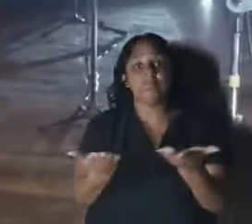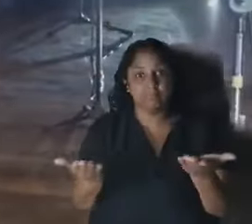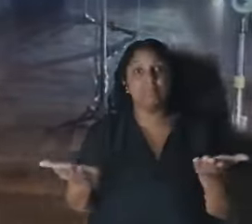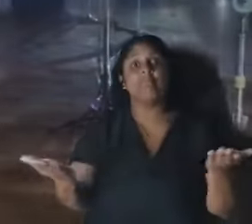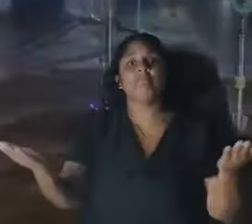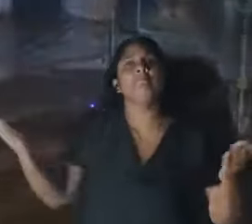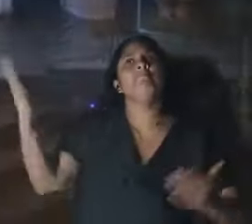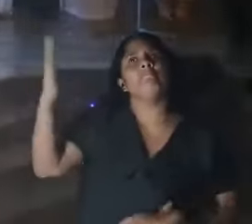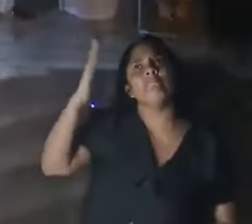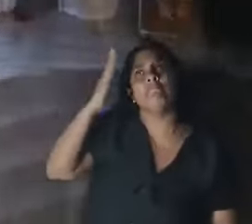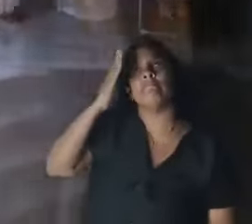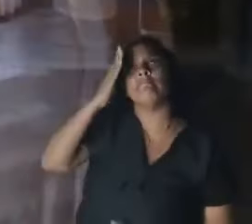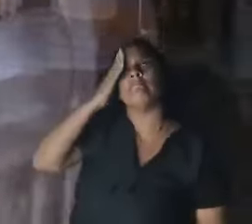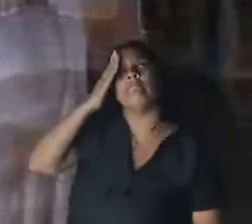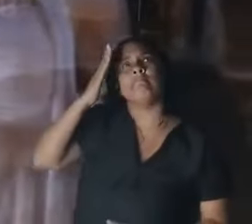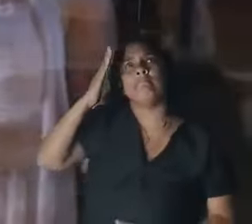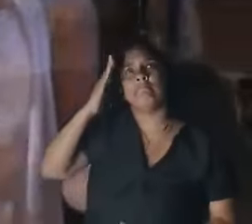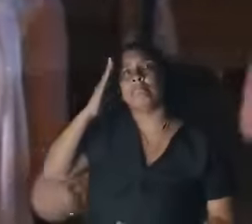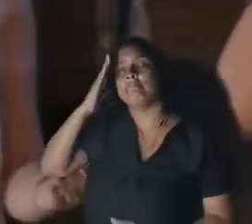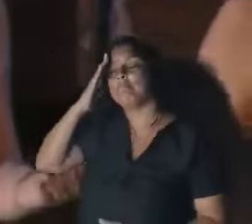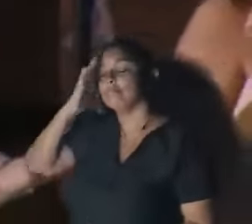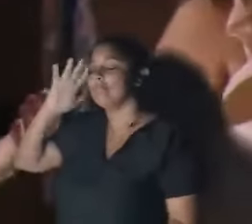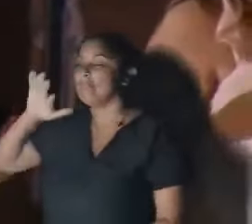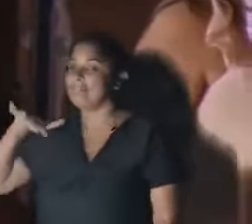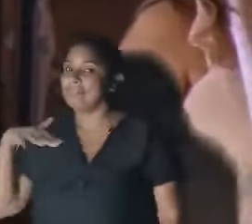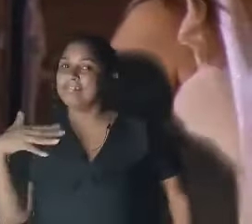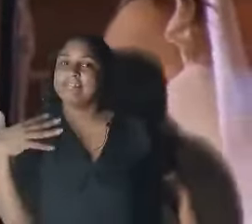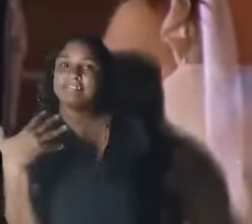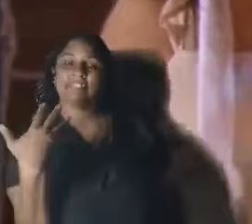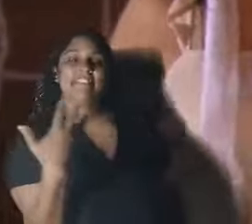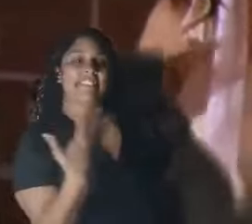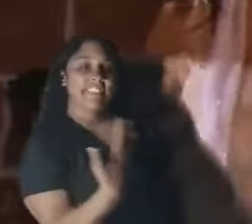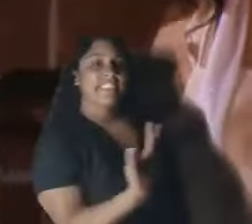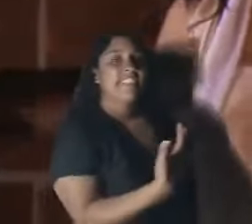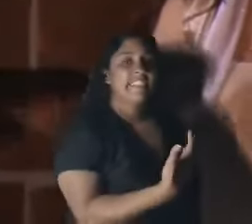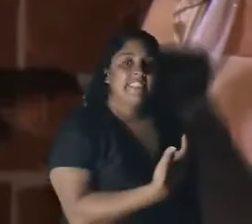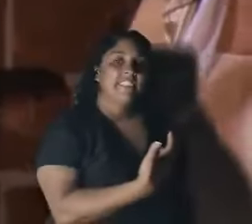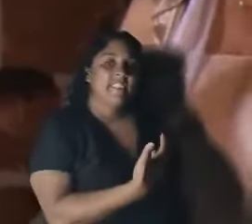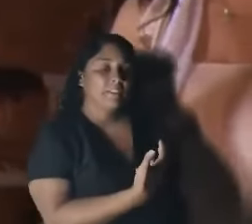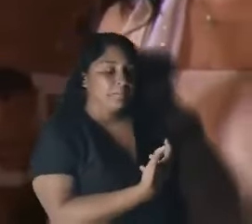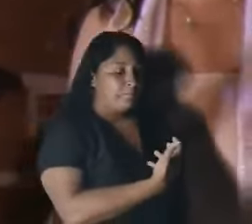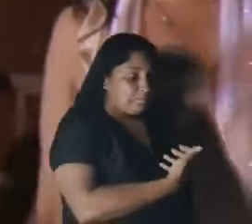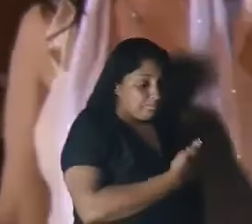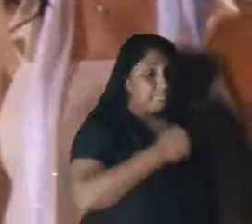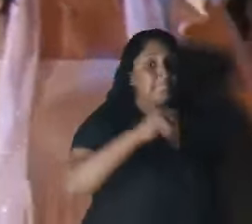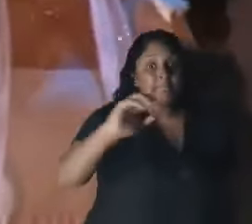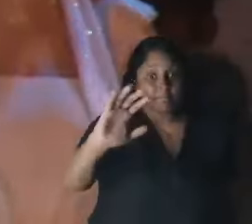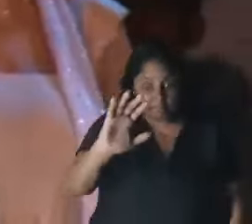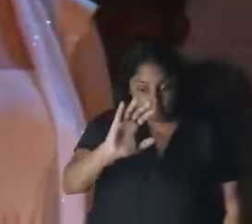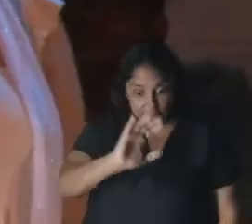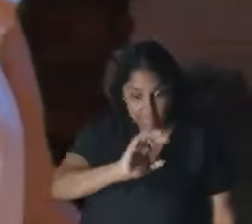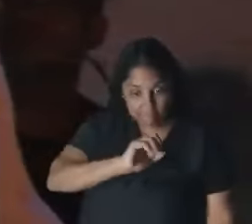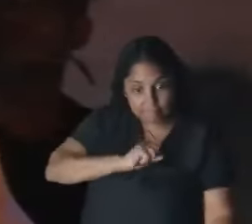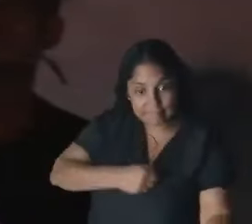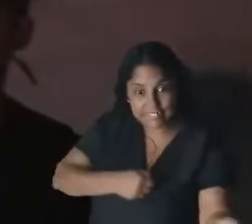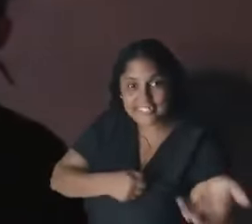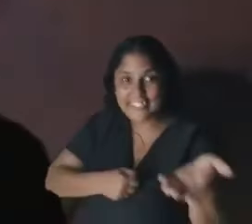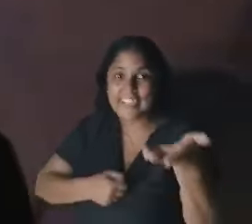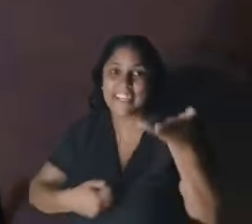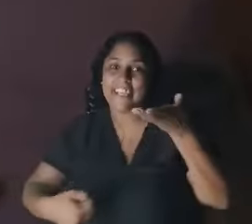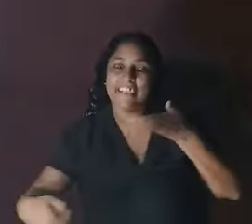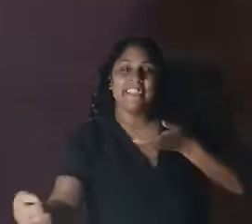sei que veio pra salvar-nos, seu amor está convidando,